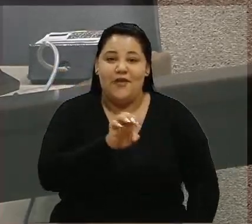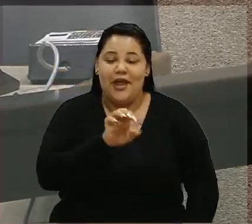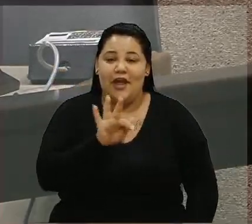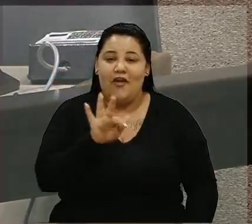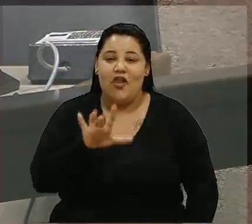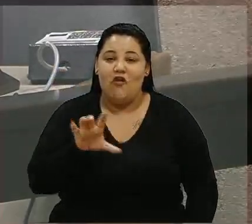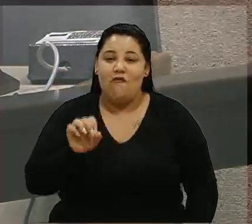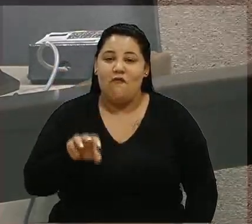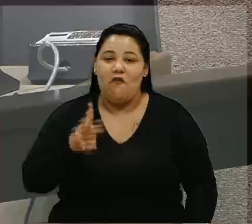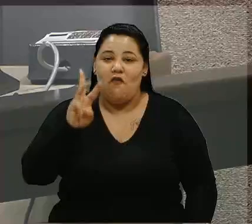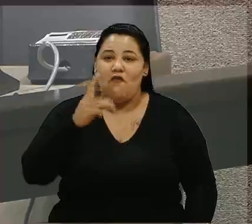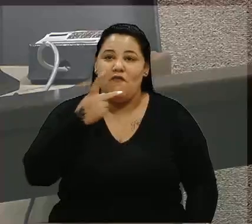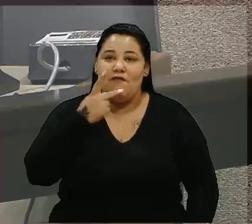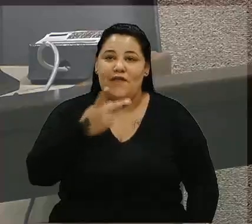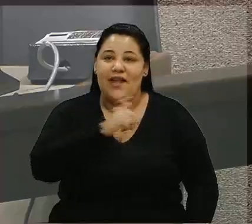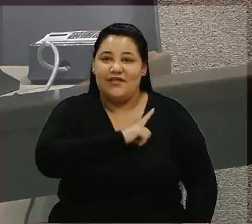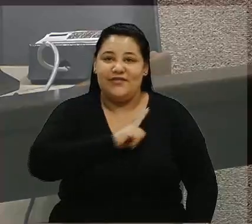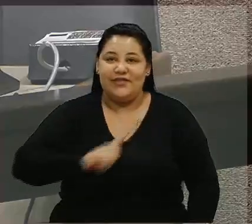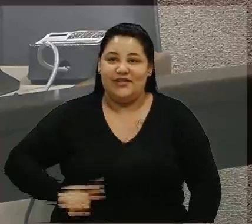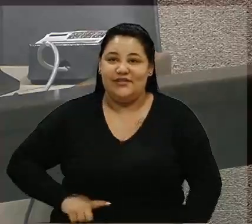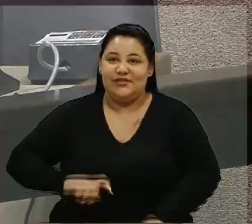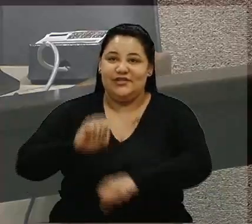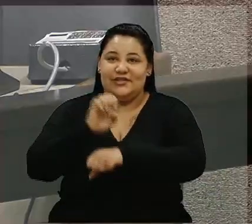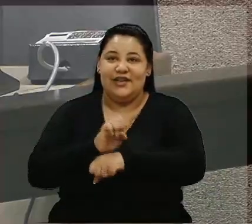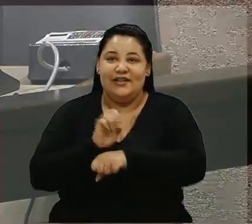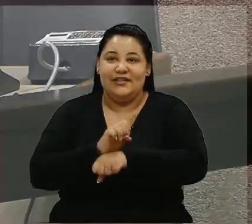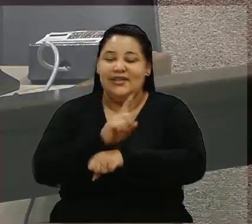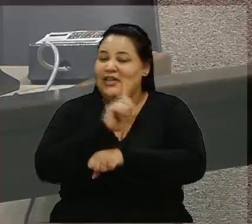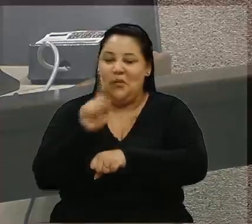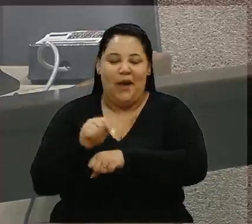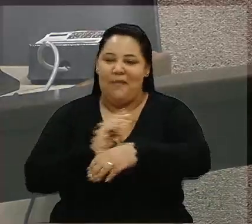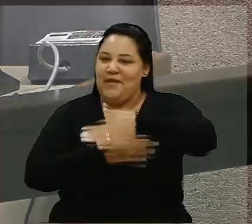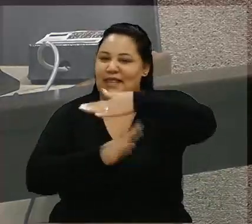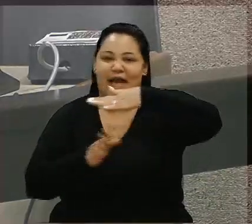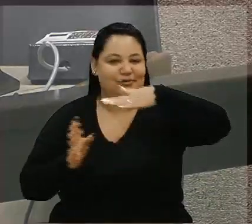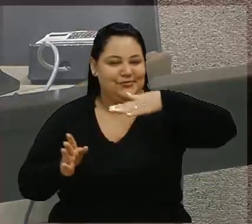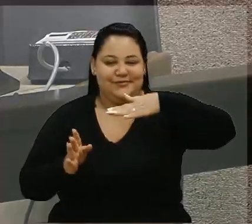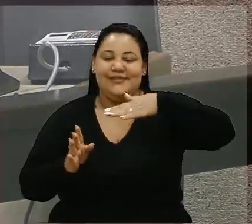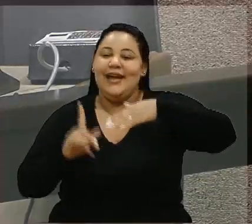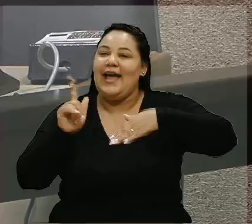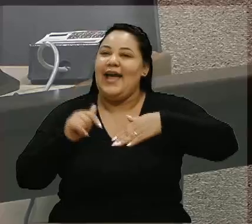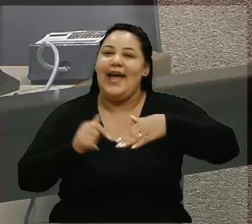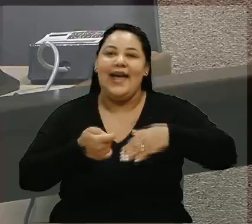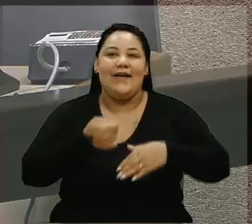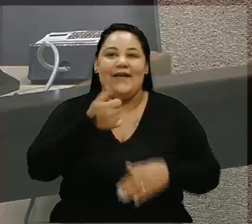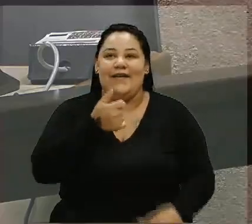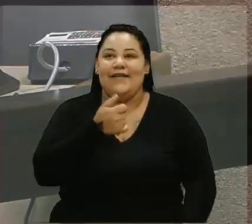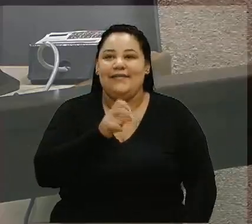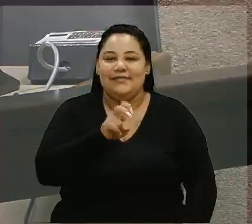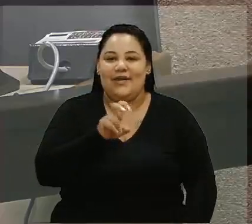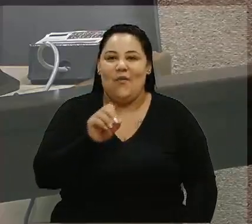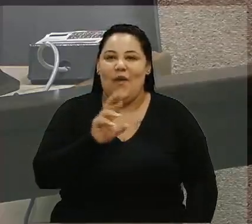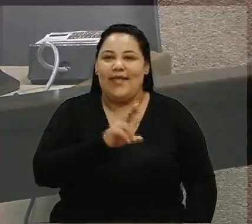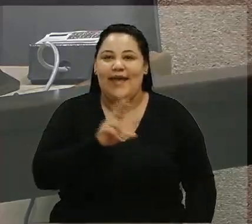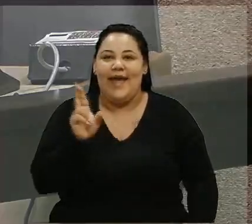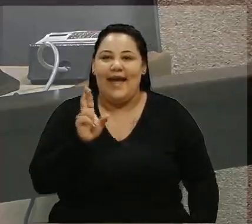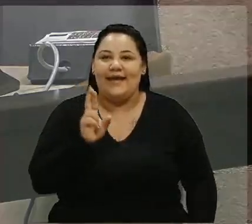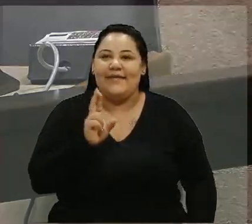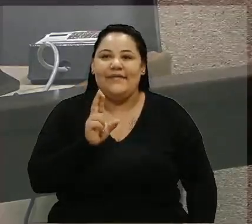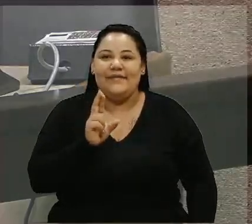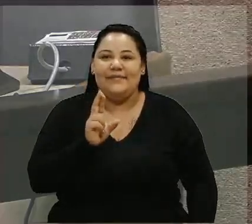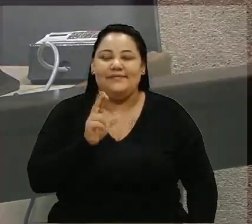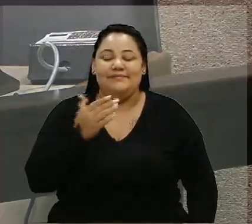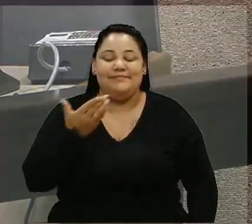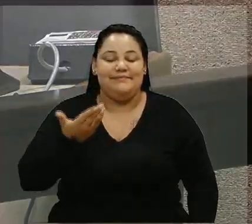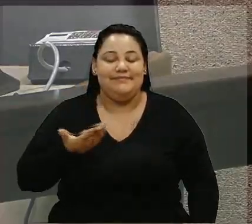do estado, que não é pedágio, né? É o Free Flow, é praticamente R$ 50. Então,